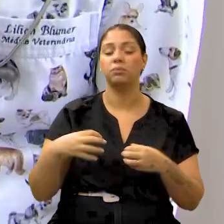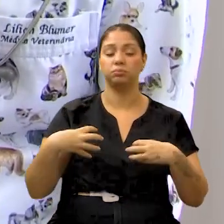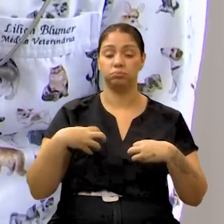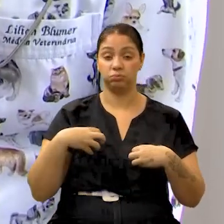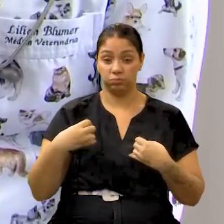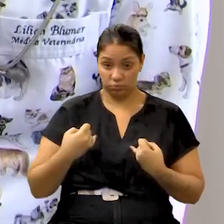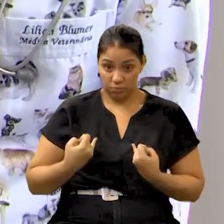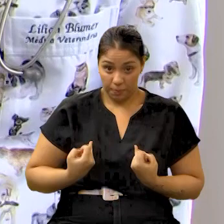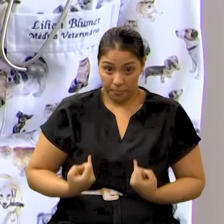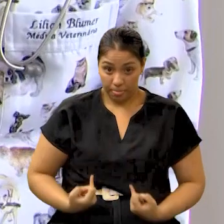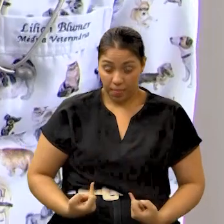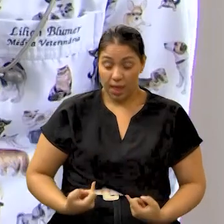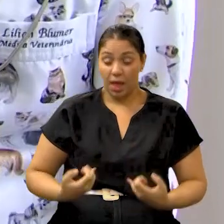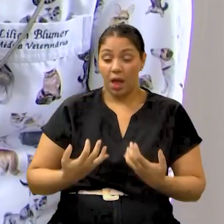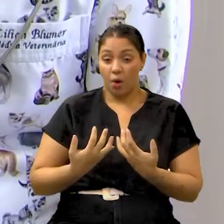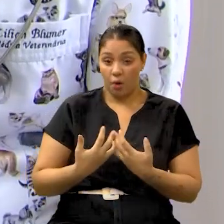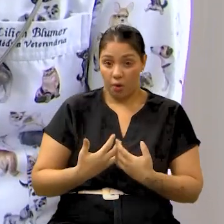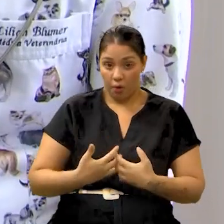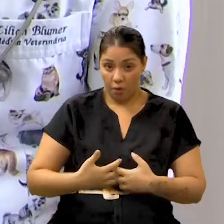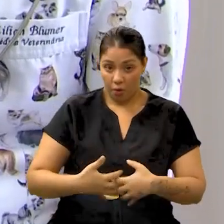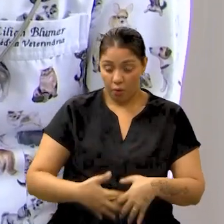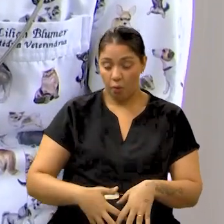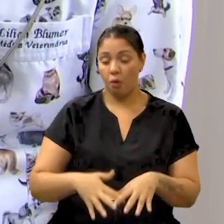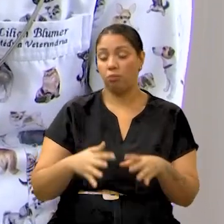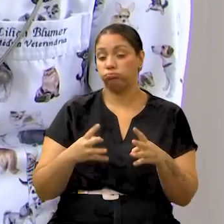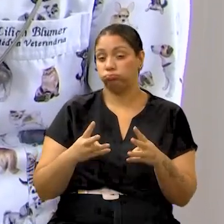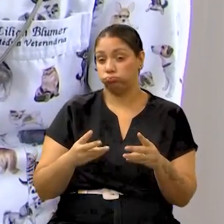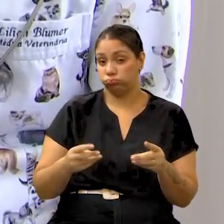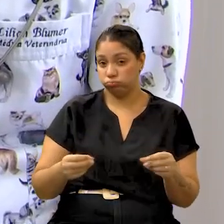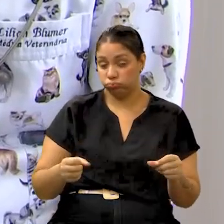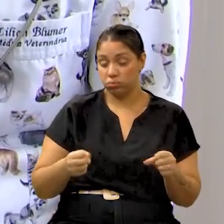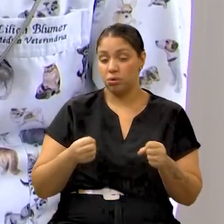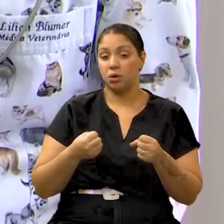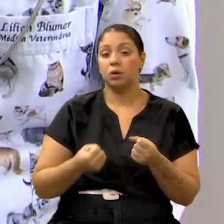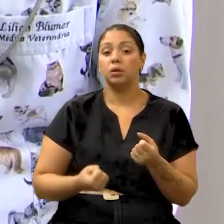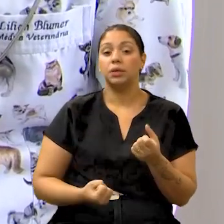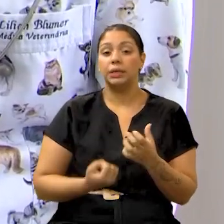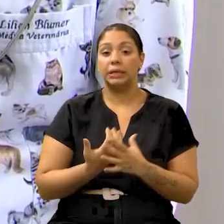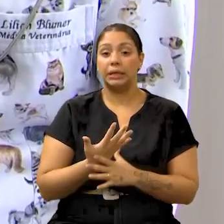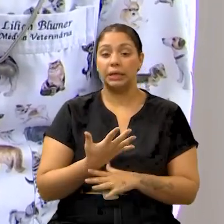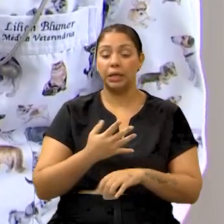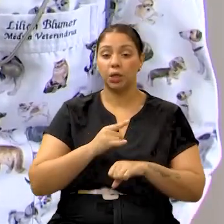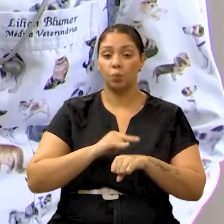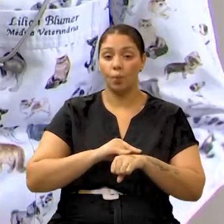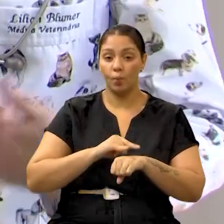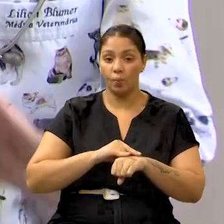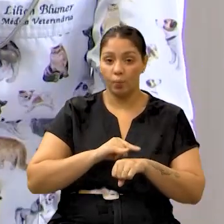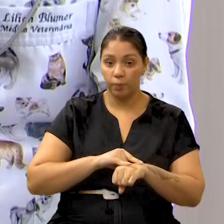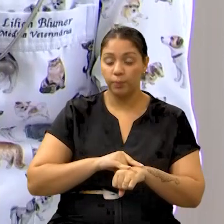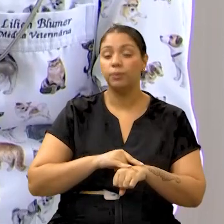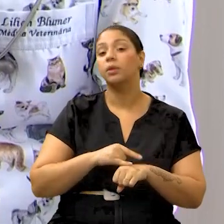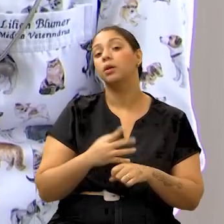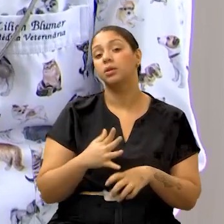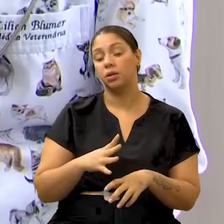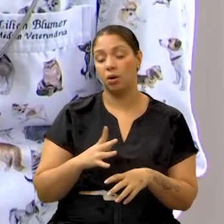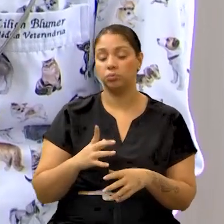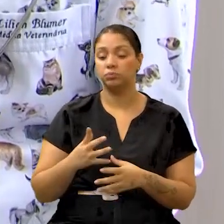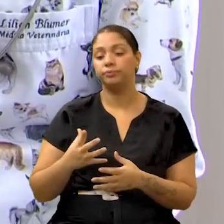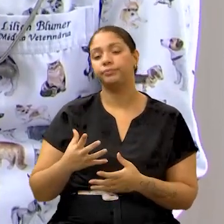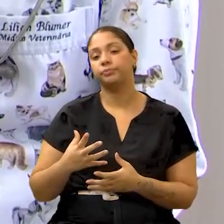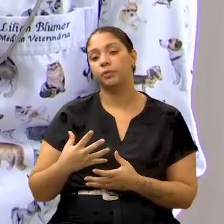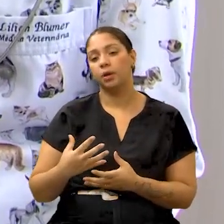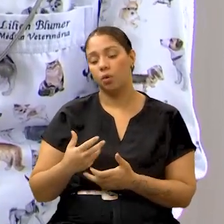O rim, quando ele perde a capacidade de produzir a urina, ele começa a mandar para a